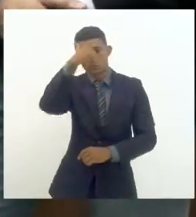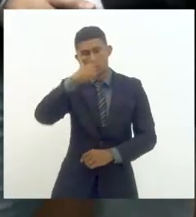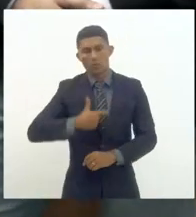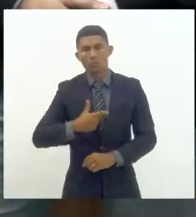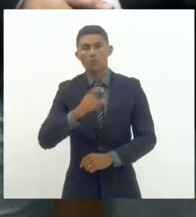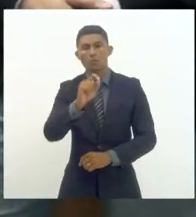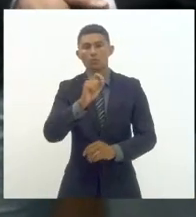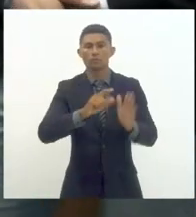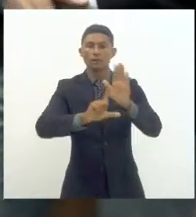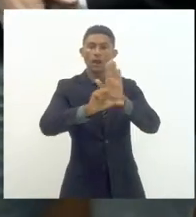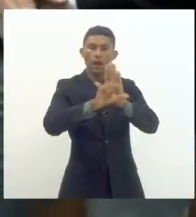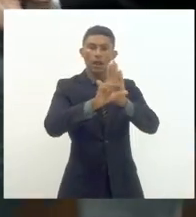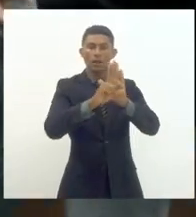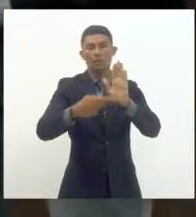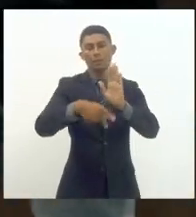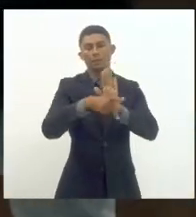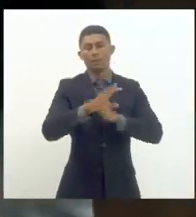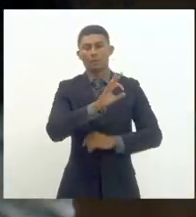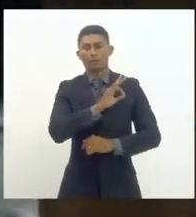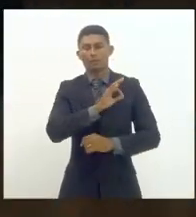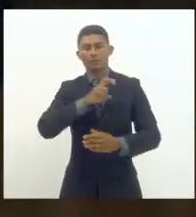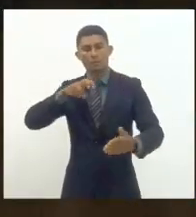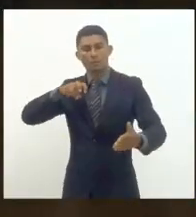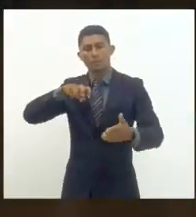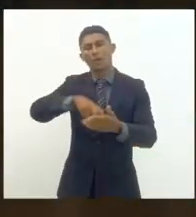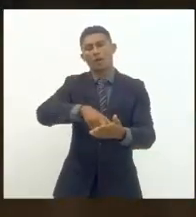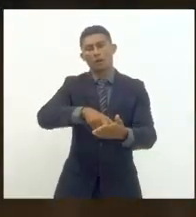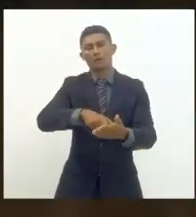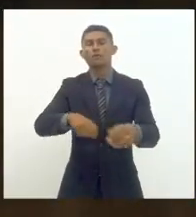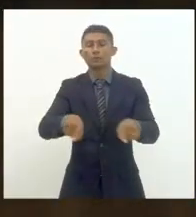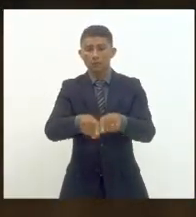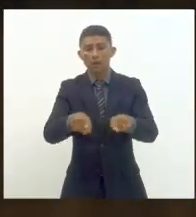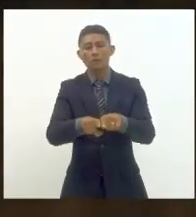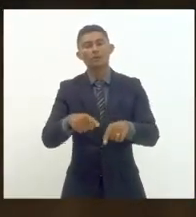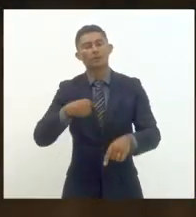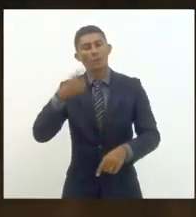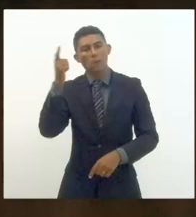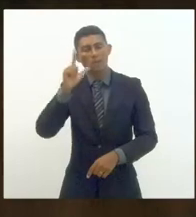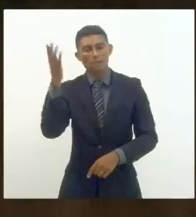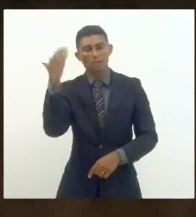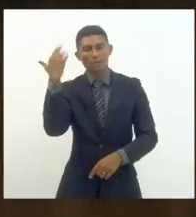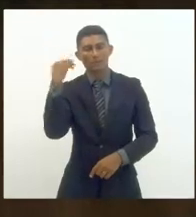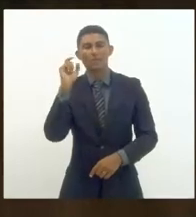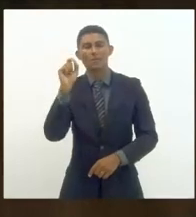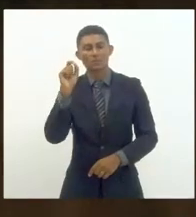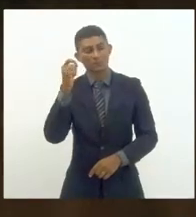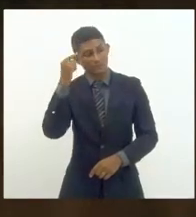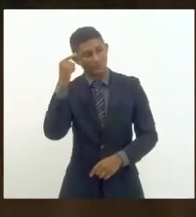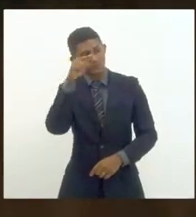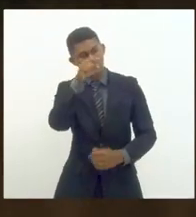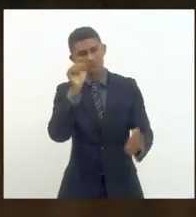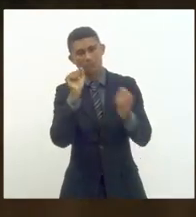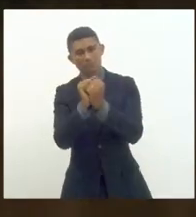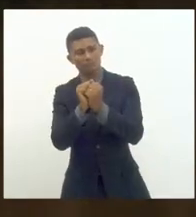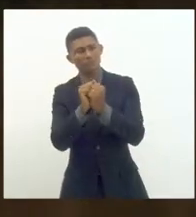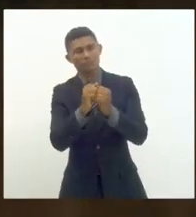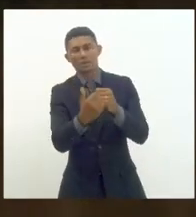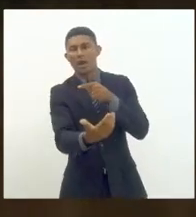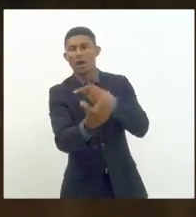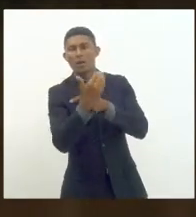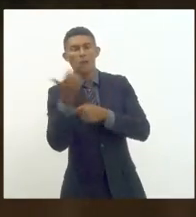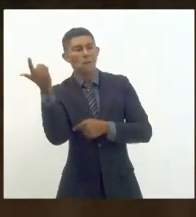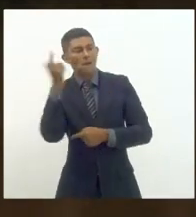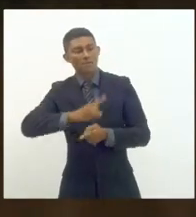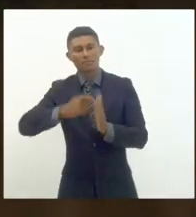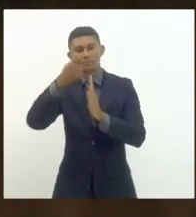Lei Orgânica da Polícia Penal, a exemplo do que fui como relator, com o auxílio de Vossa Excelência, estabelecemos um